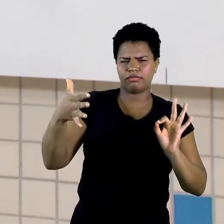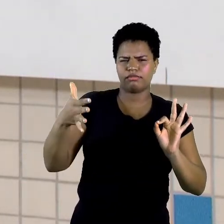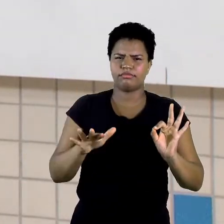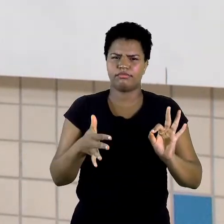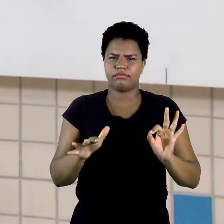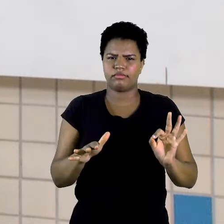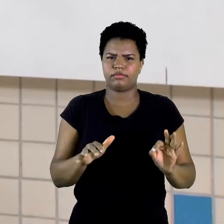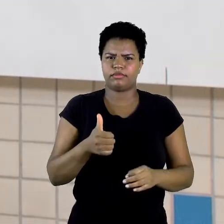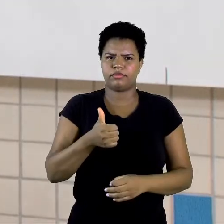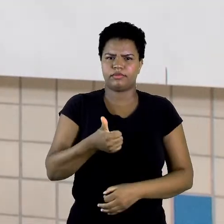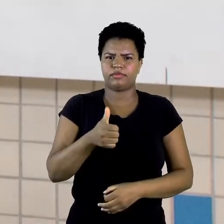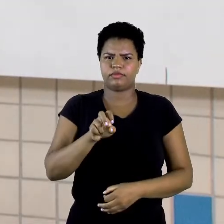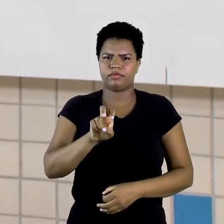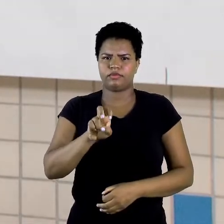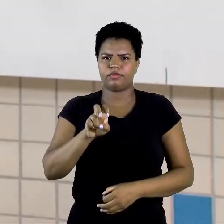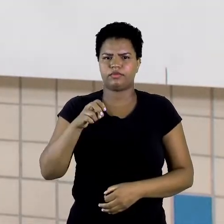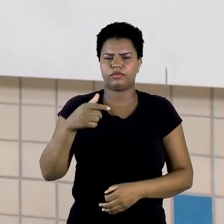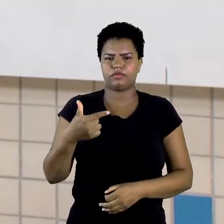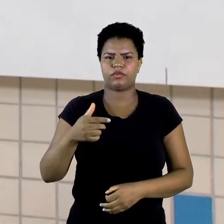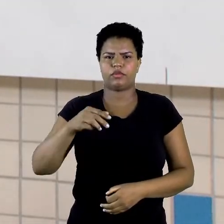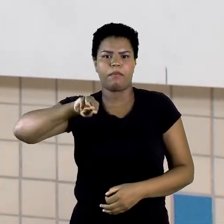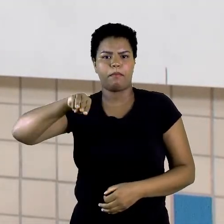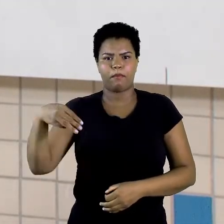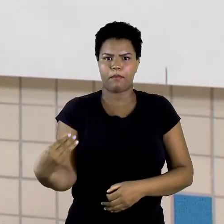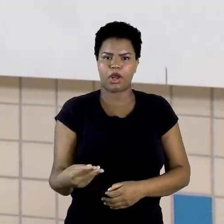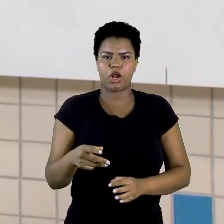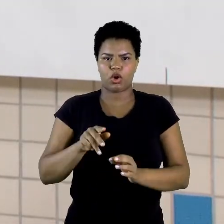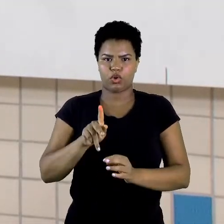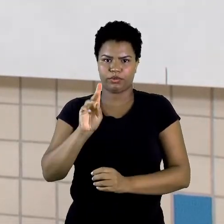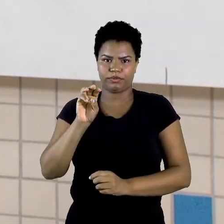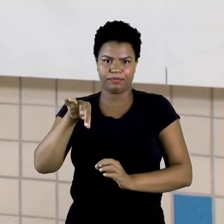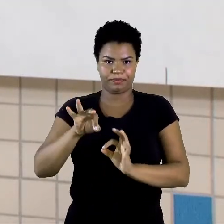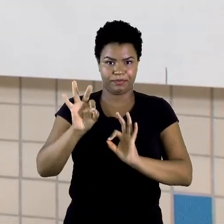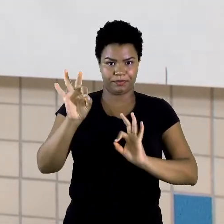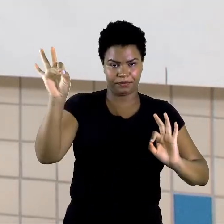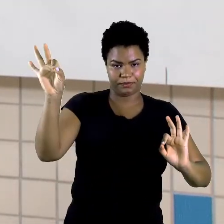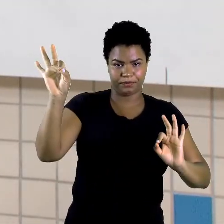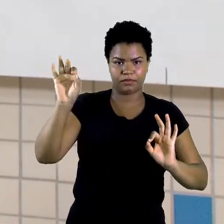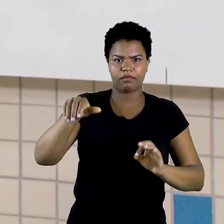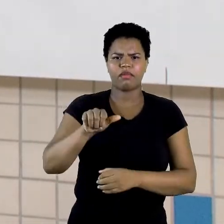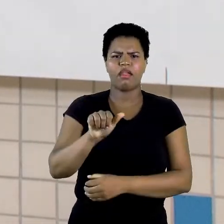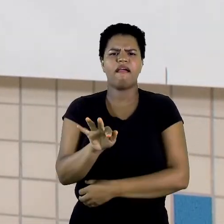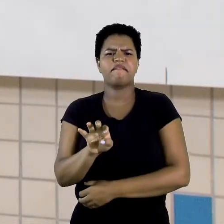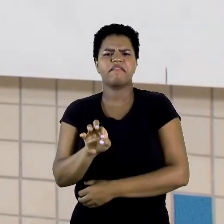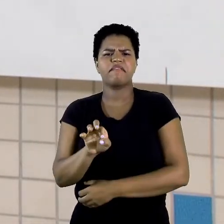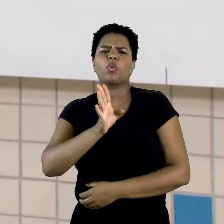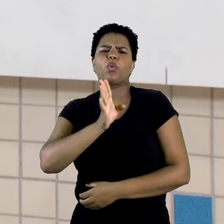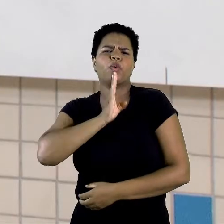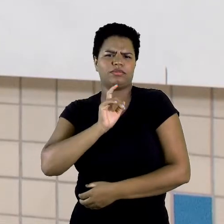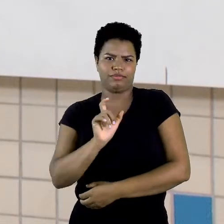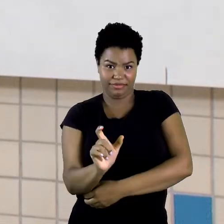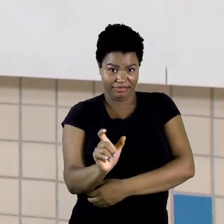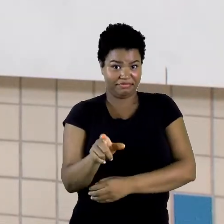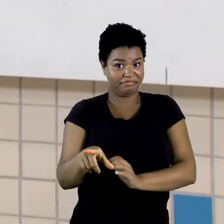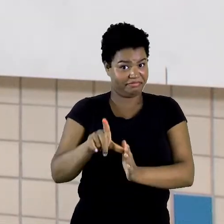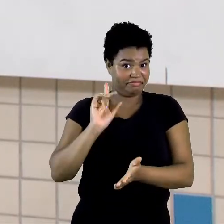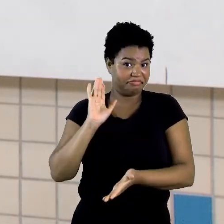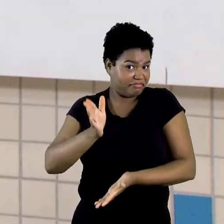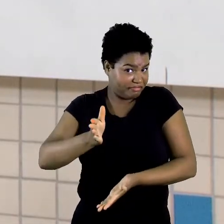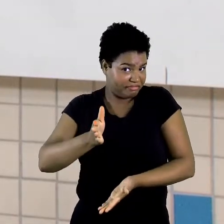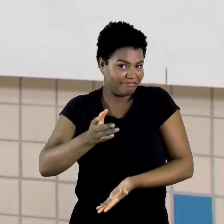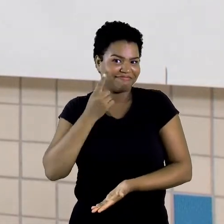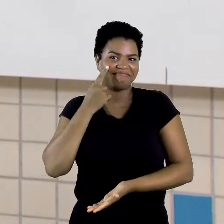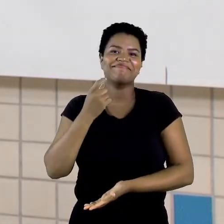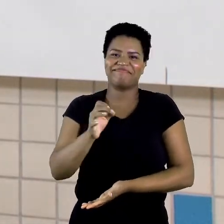aproximadamente 152 milhões de quilômetros. E aí, pessoal, afélio, já tinha ouvido falar essa palavra antes? Interessante,